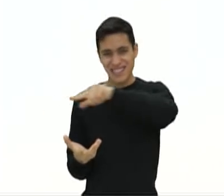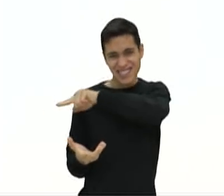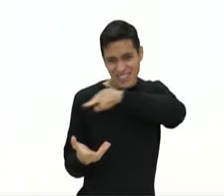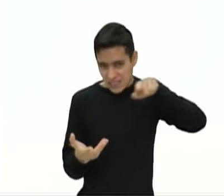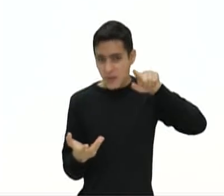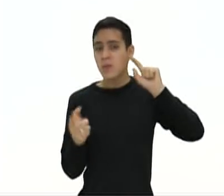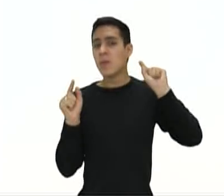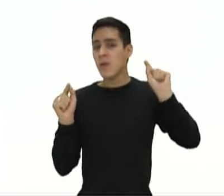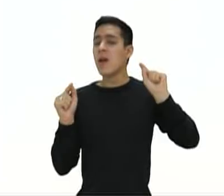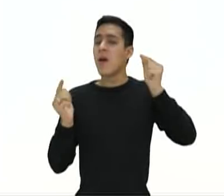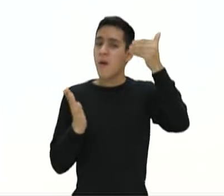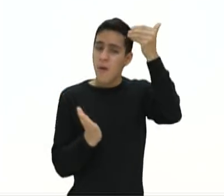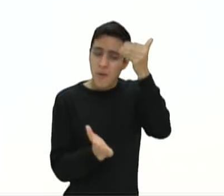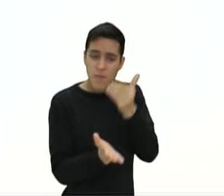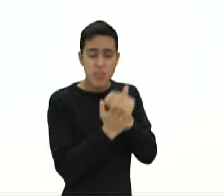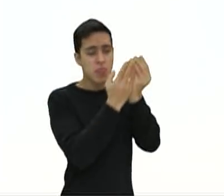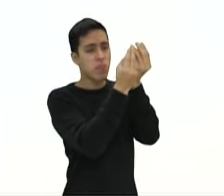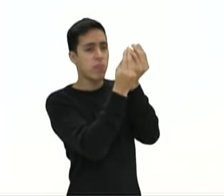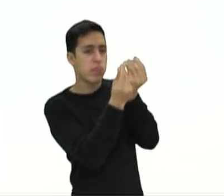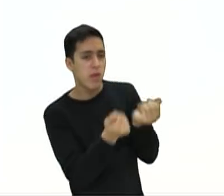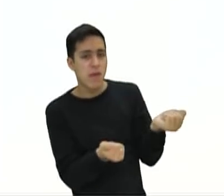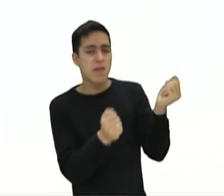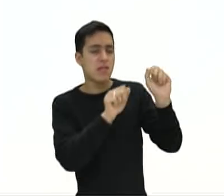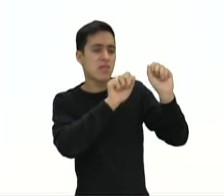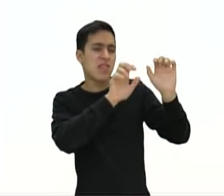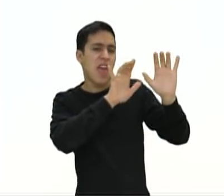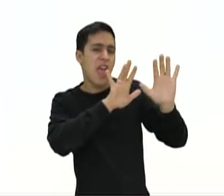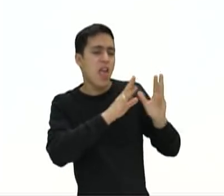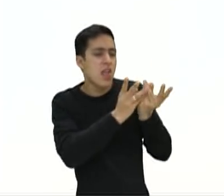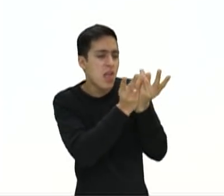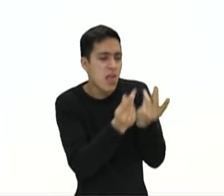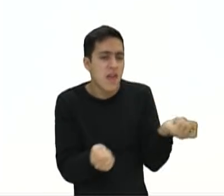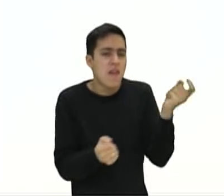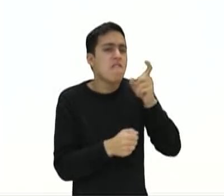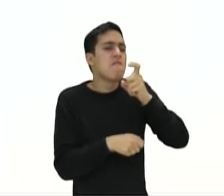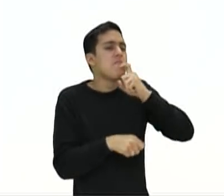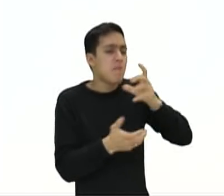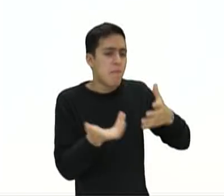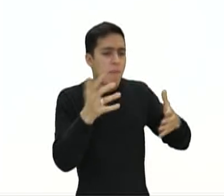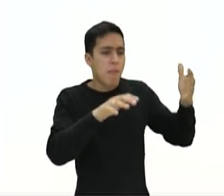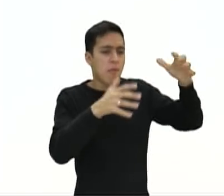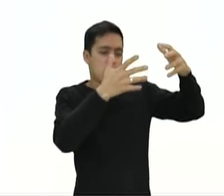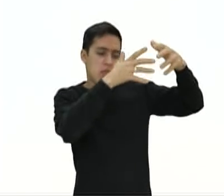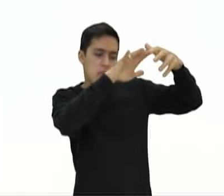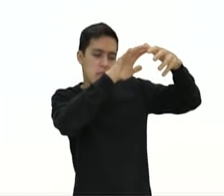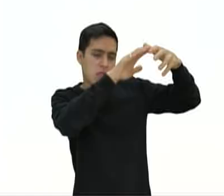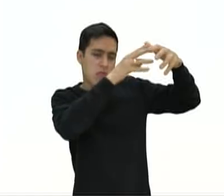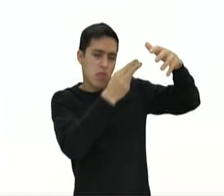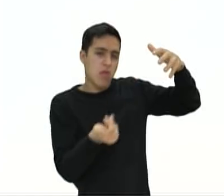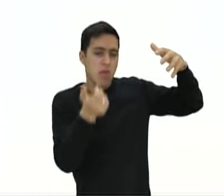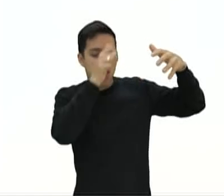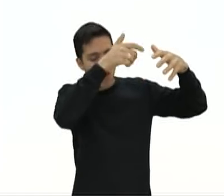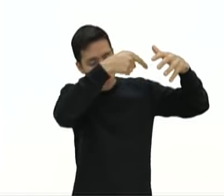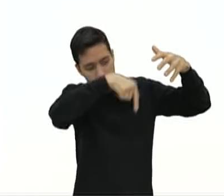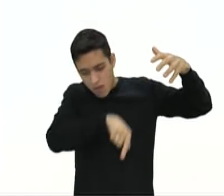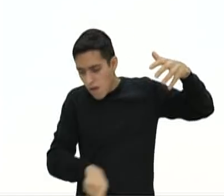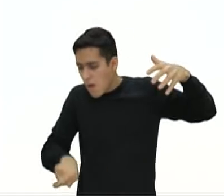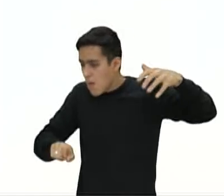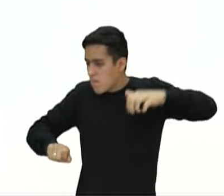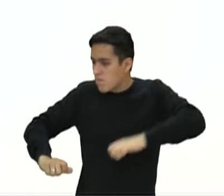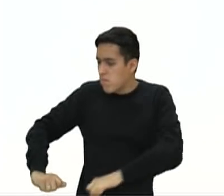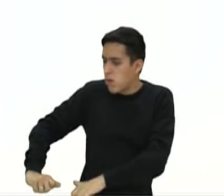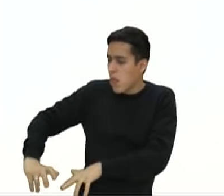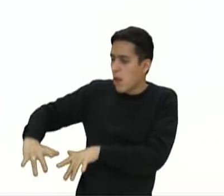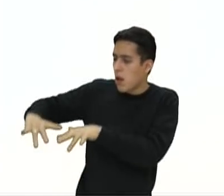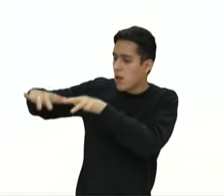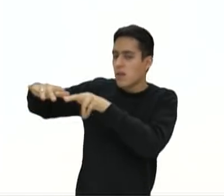pelo derretimento generalizado de neve, de gelo e na elevação do nível do mar, não podendo